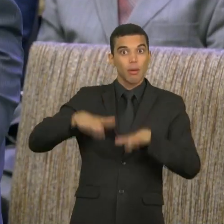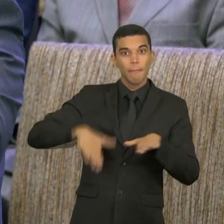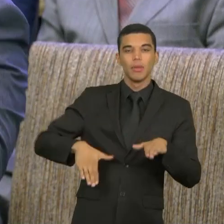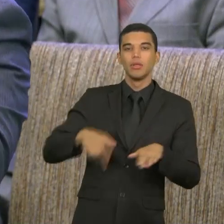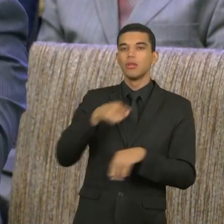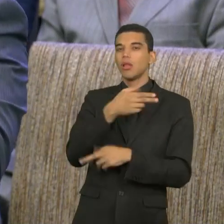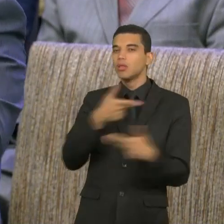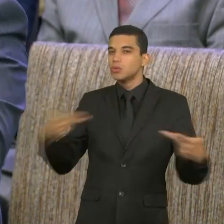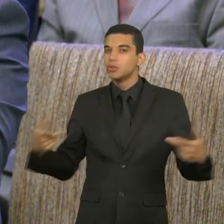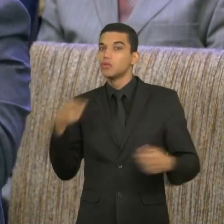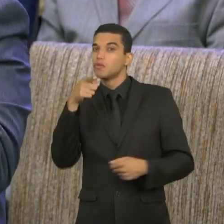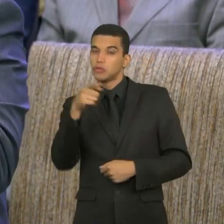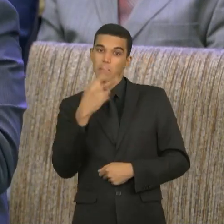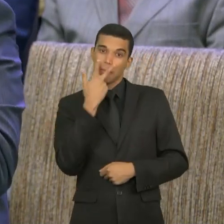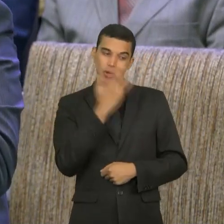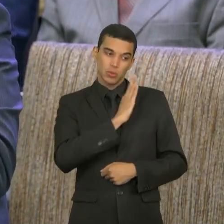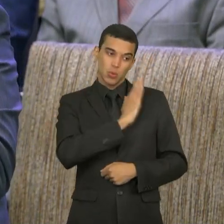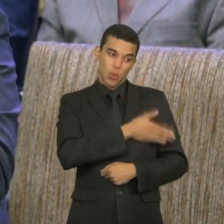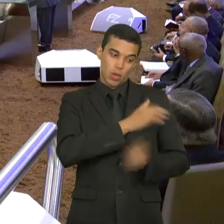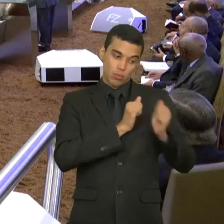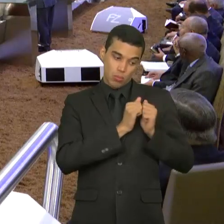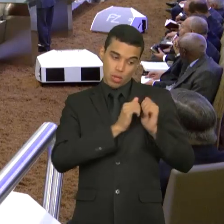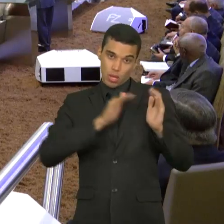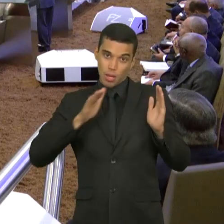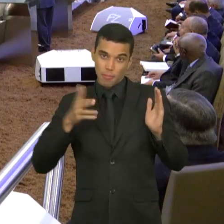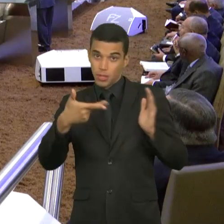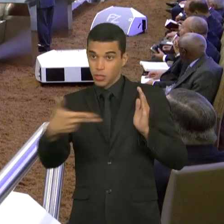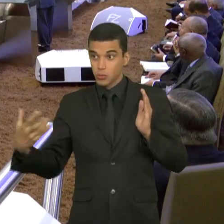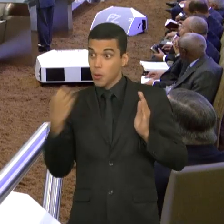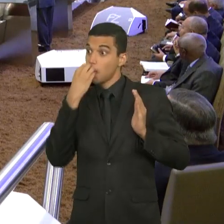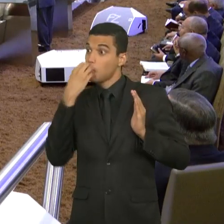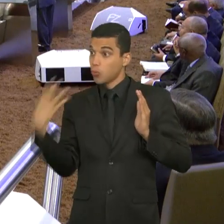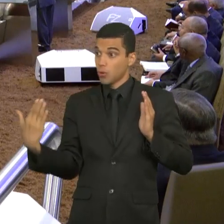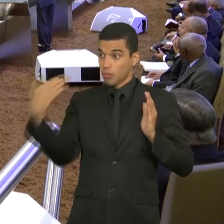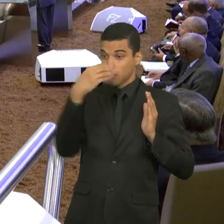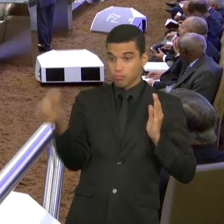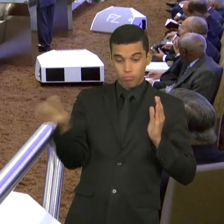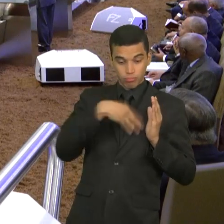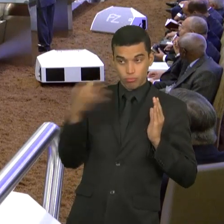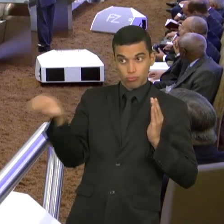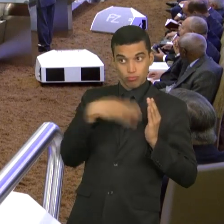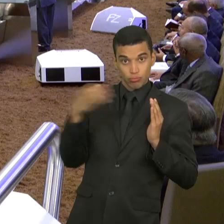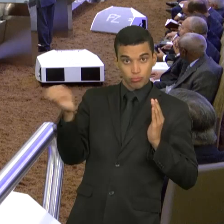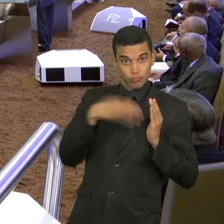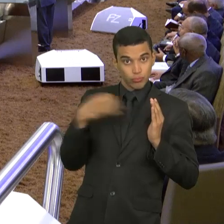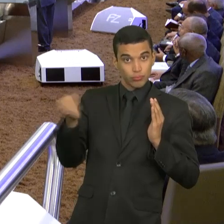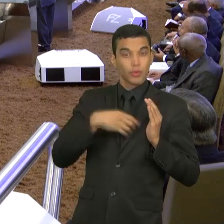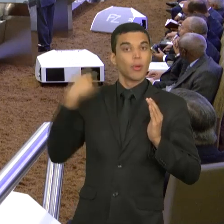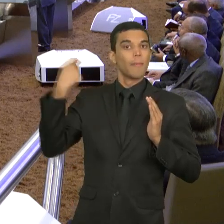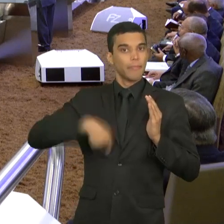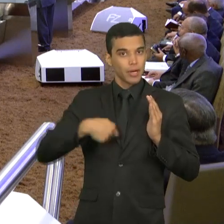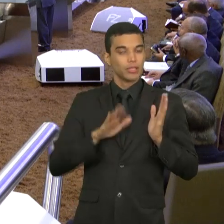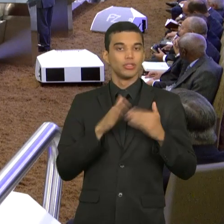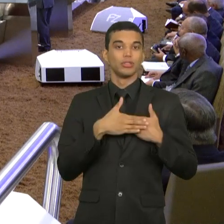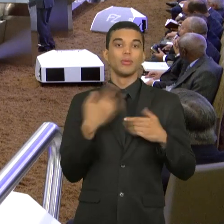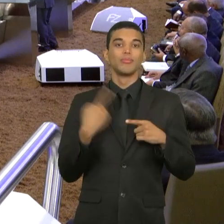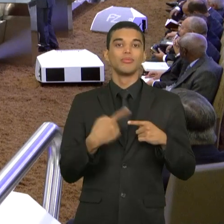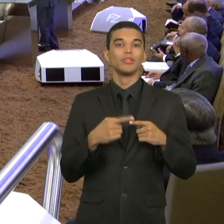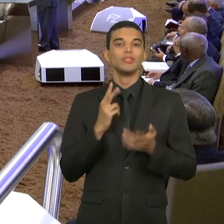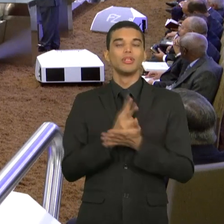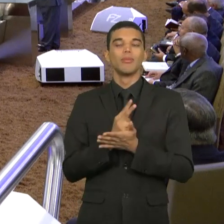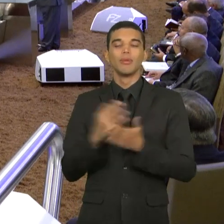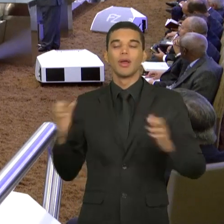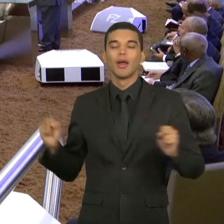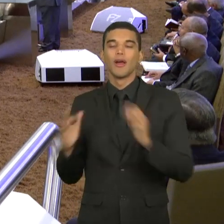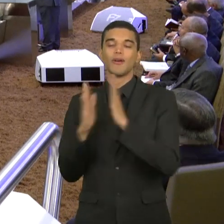a sua decisão vai perder para o lado ou para o outro e é por isso que nós temos que andar com o Coração Cheio da palavra de